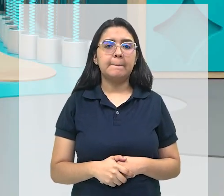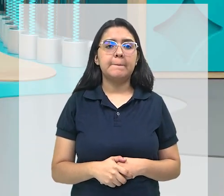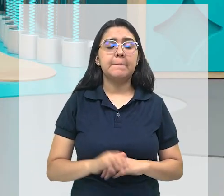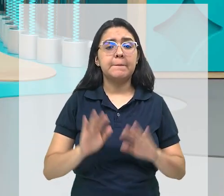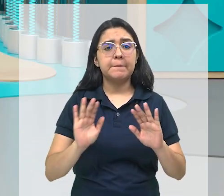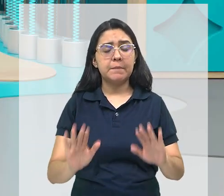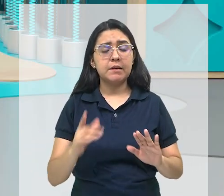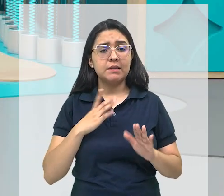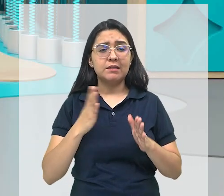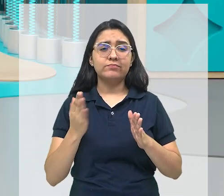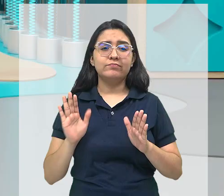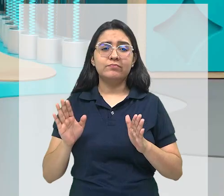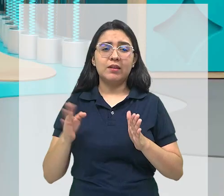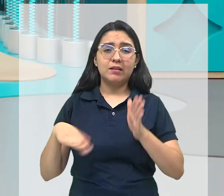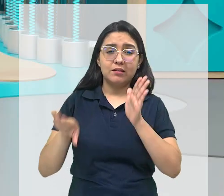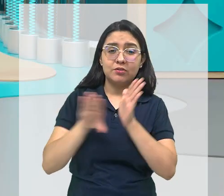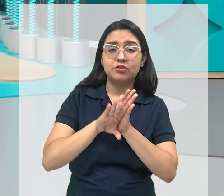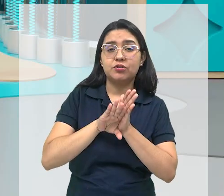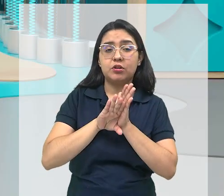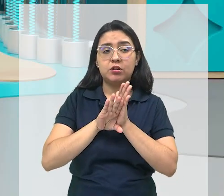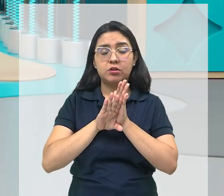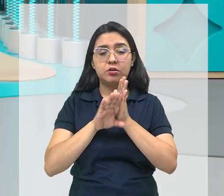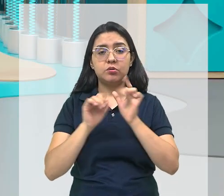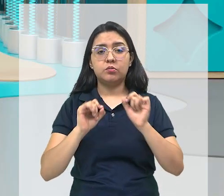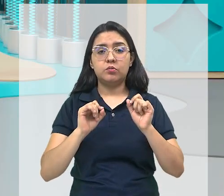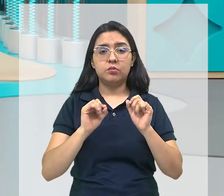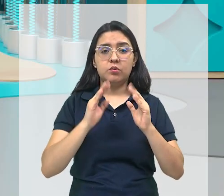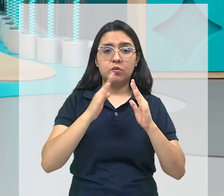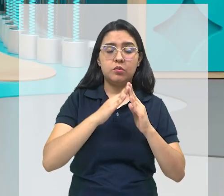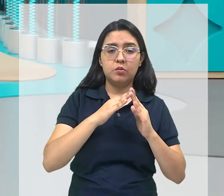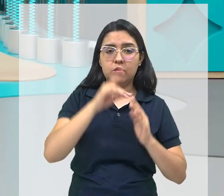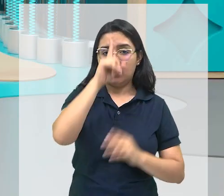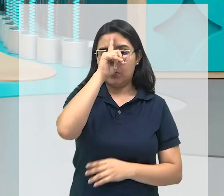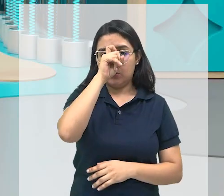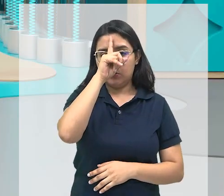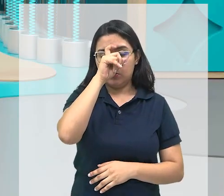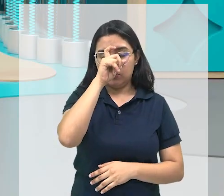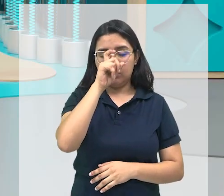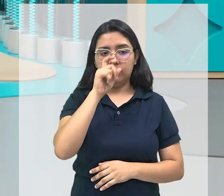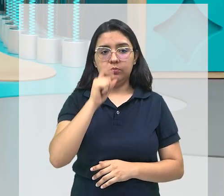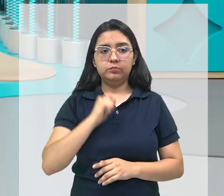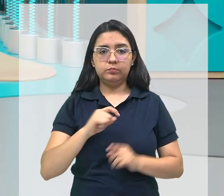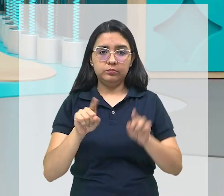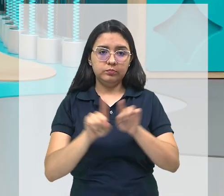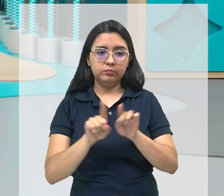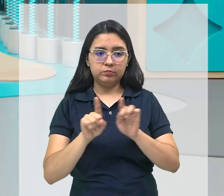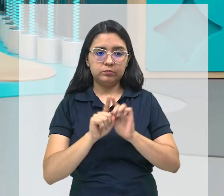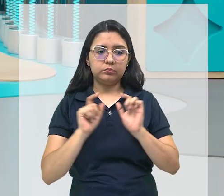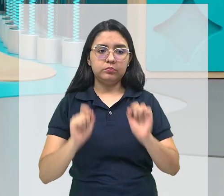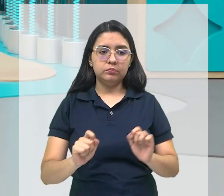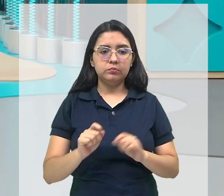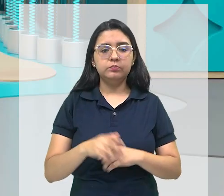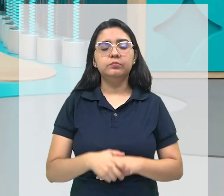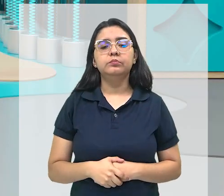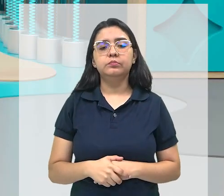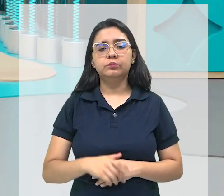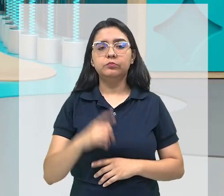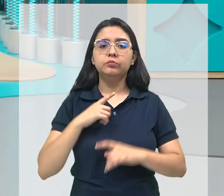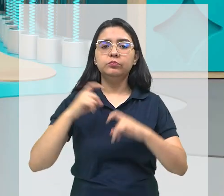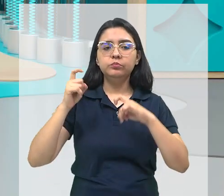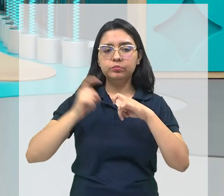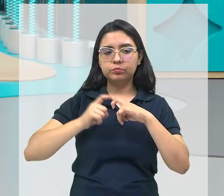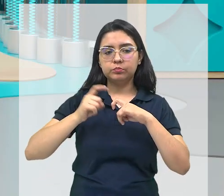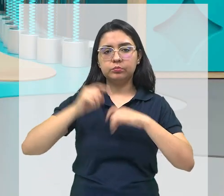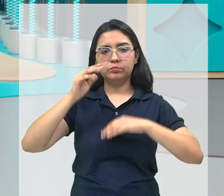Mas até que chegue no hospital ou até que a ambulância, né, com os